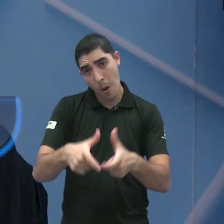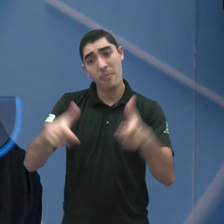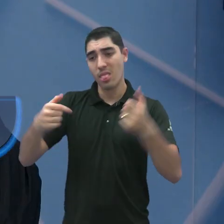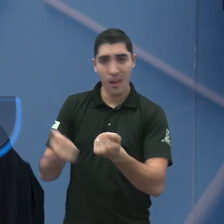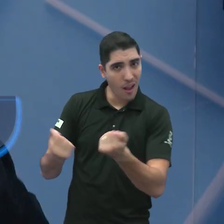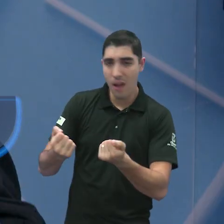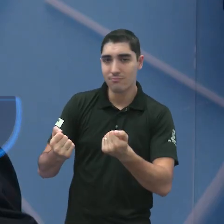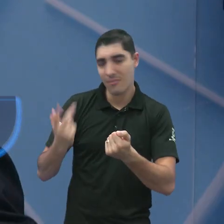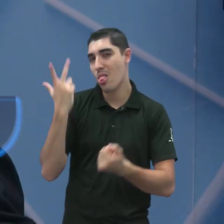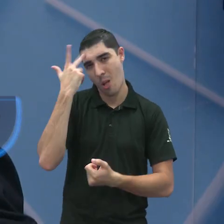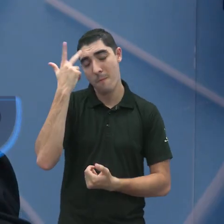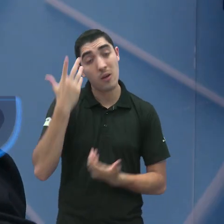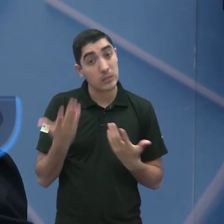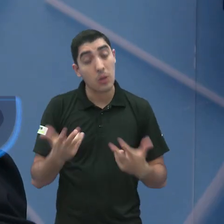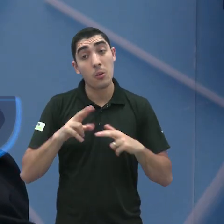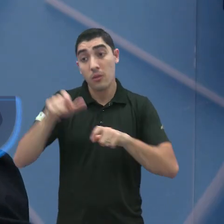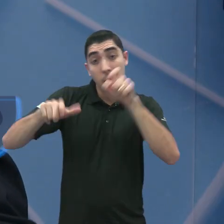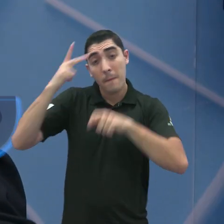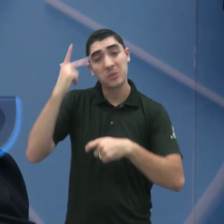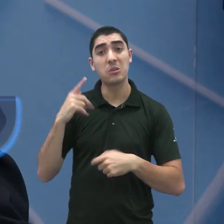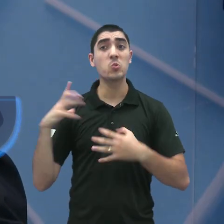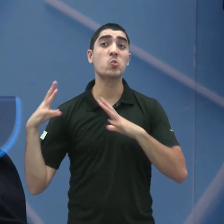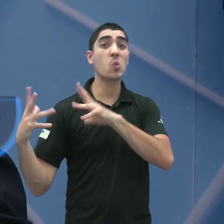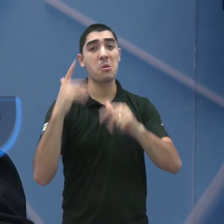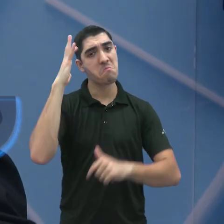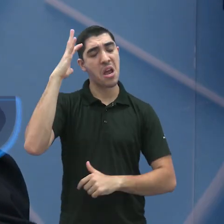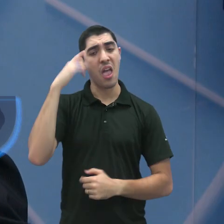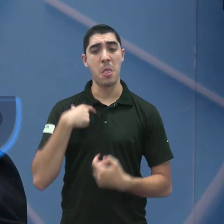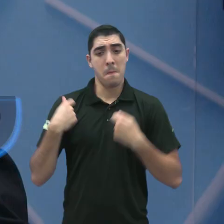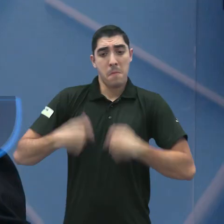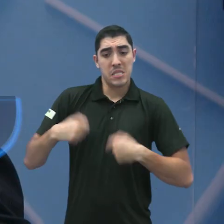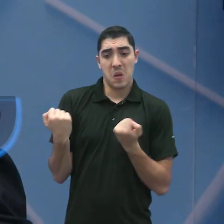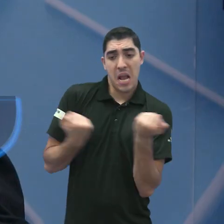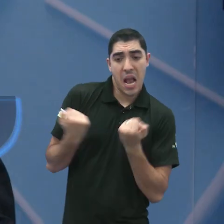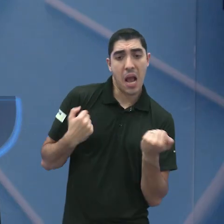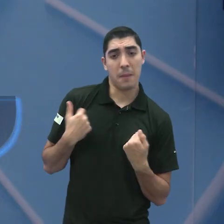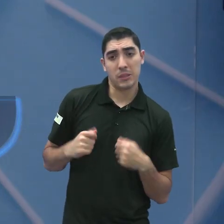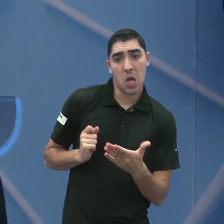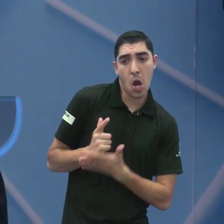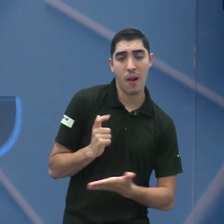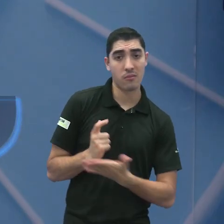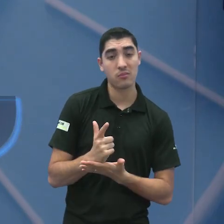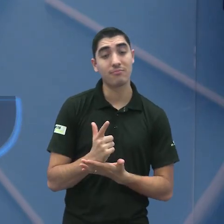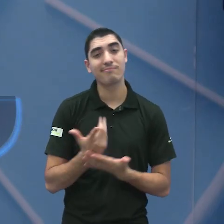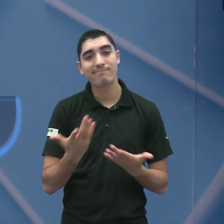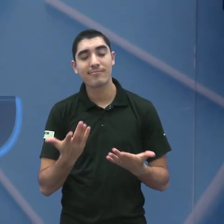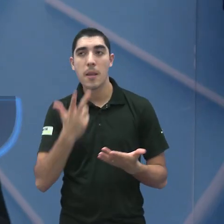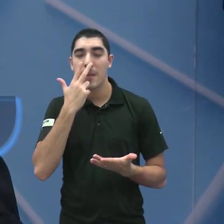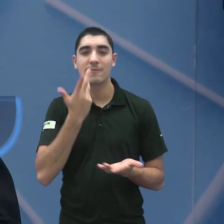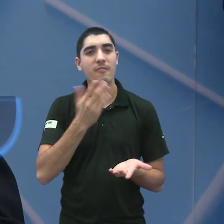início do programa, a necessidade do cidadão de ter um veículo, de ter um conforto a mais, em vista da falta de